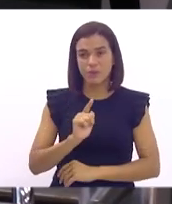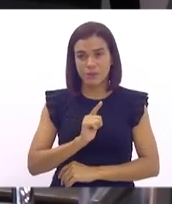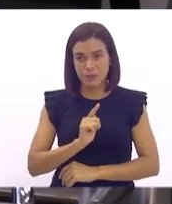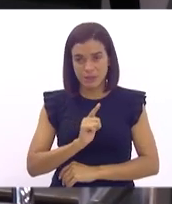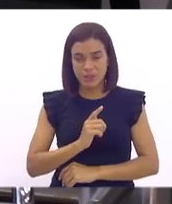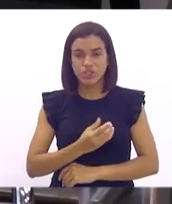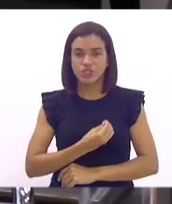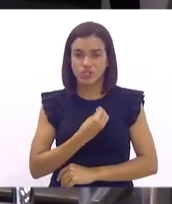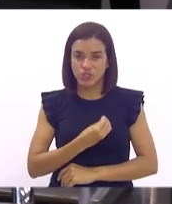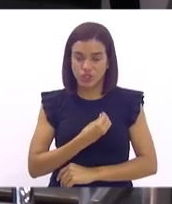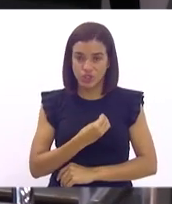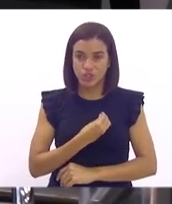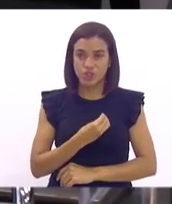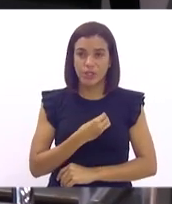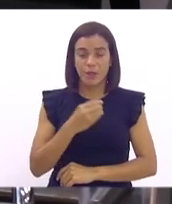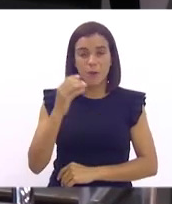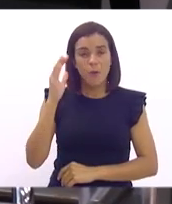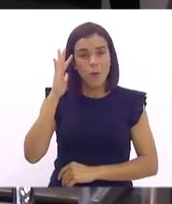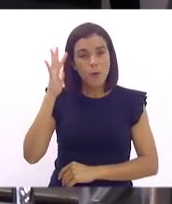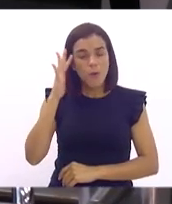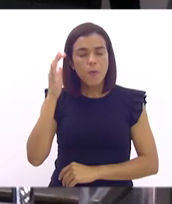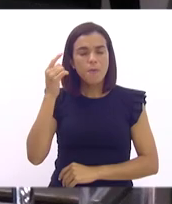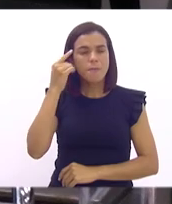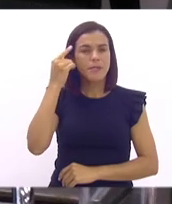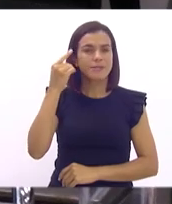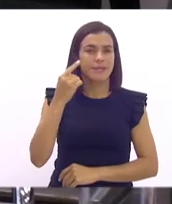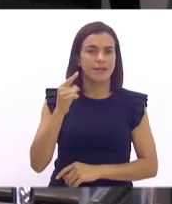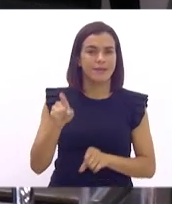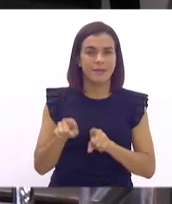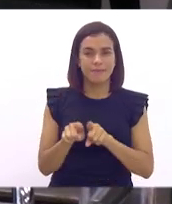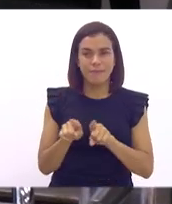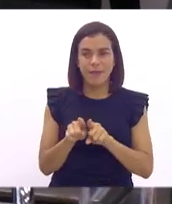que o pensar, né, encontros